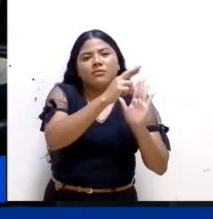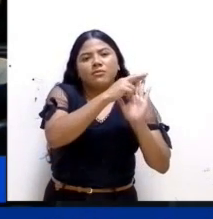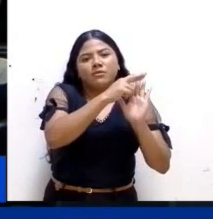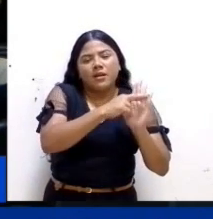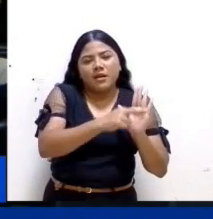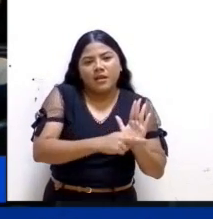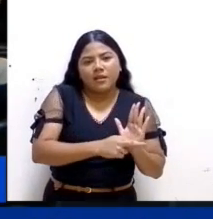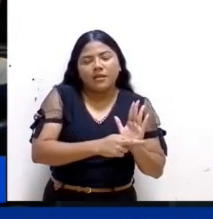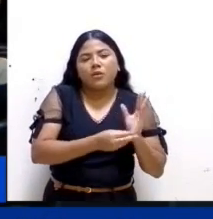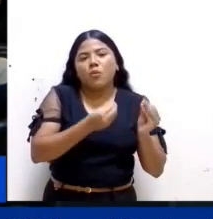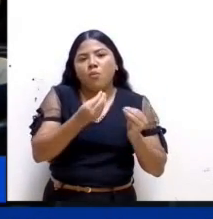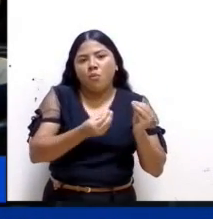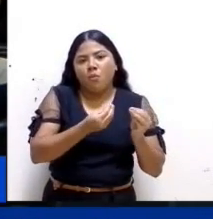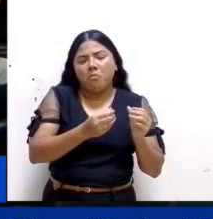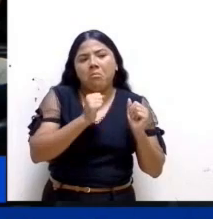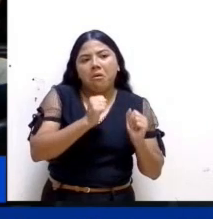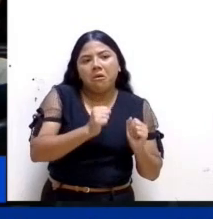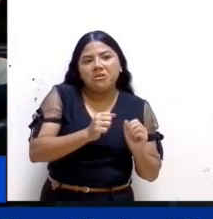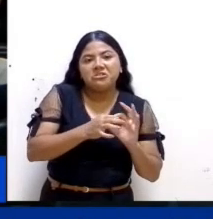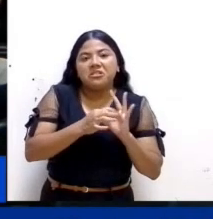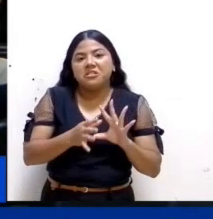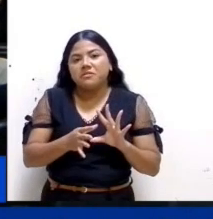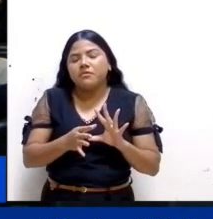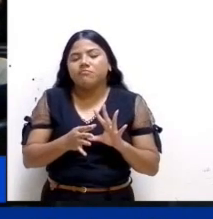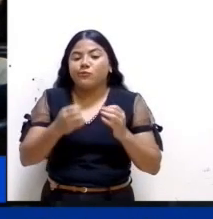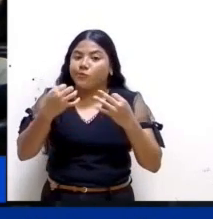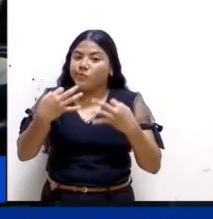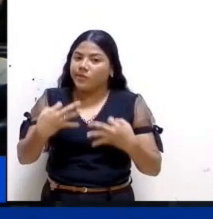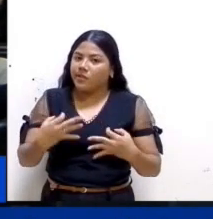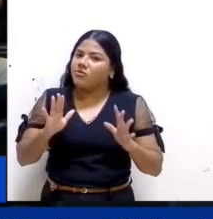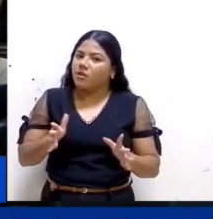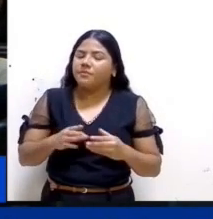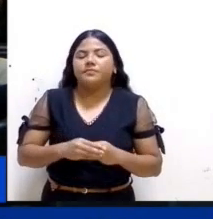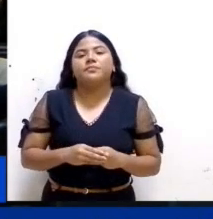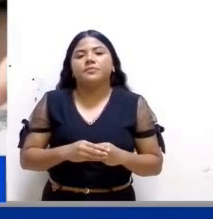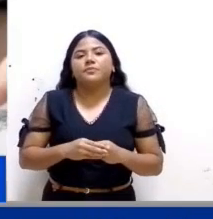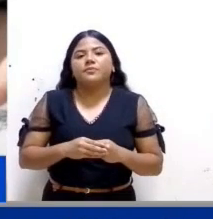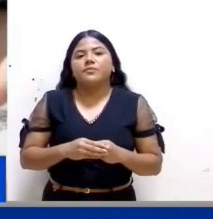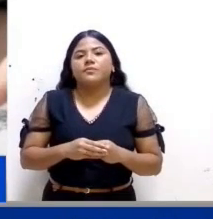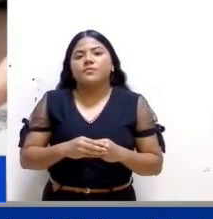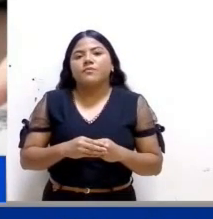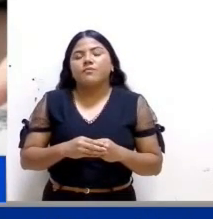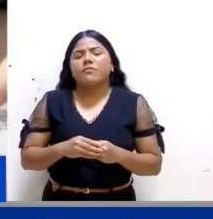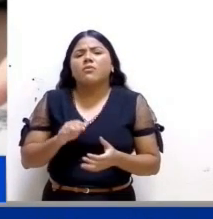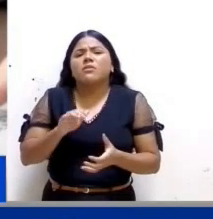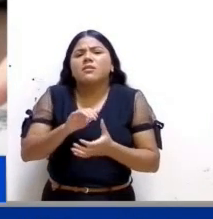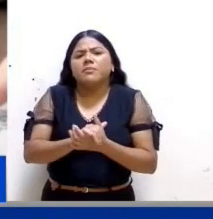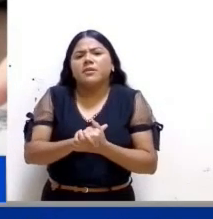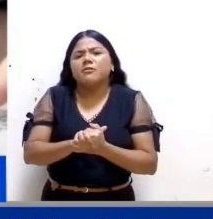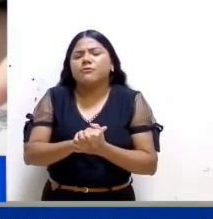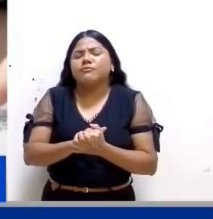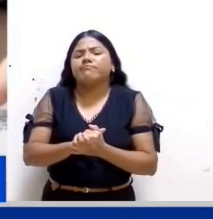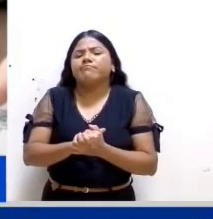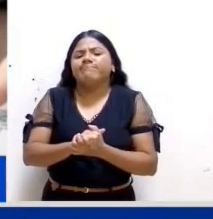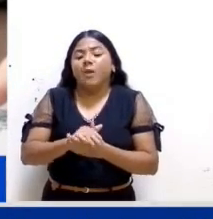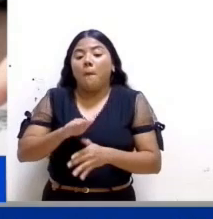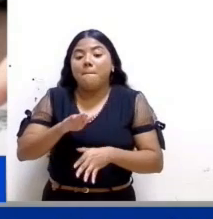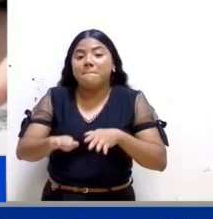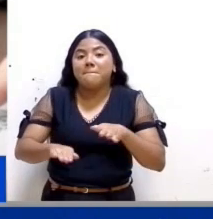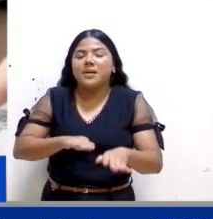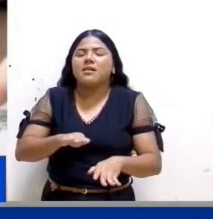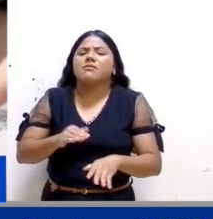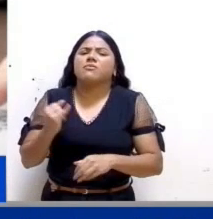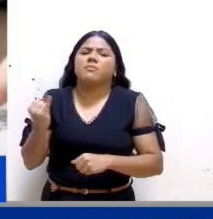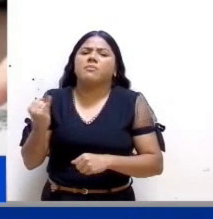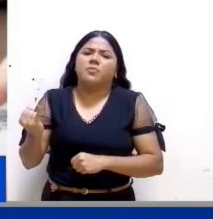Bom, do casamento, gente, por isso que eu disse, o casamento é um passo muito importante nas nossas tela, vidas. Na tela, slide